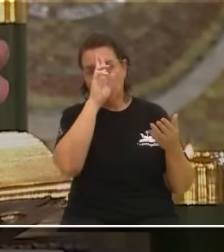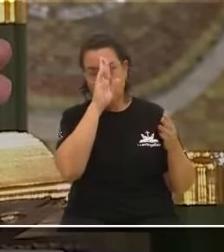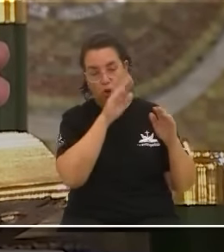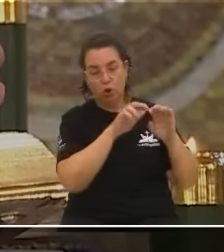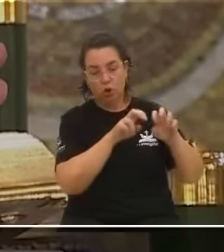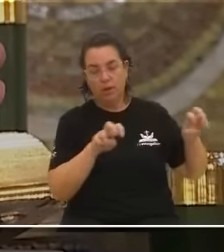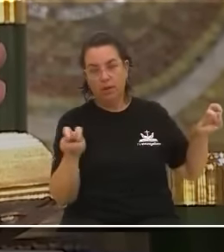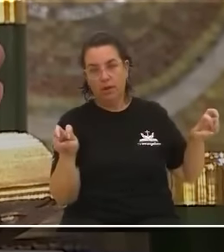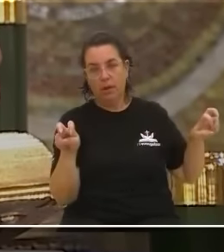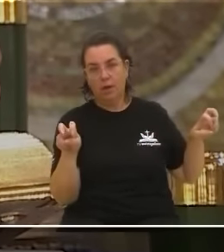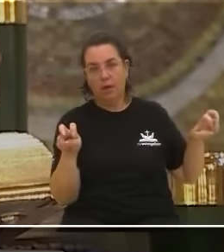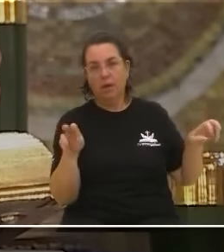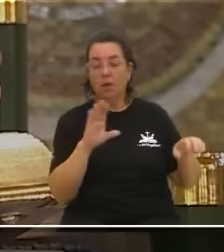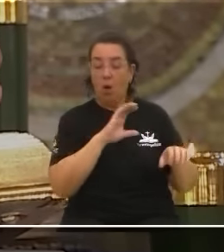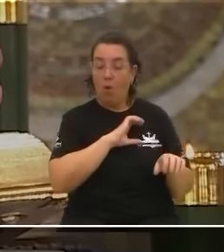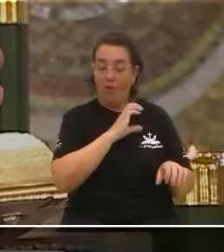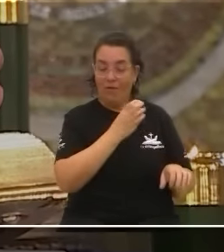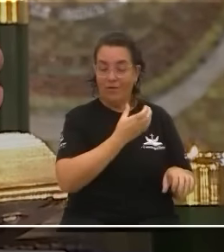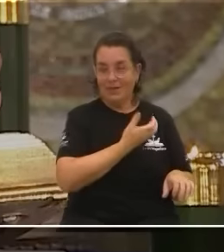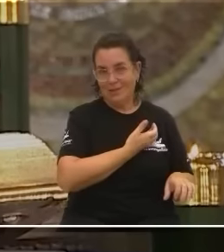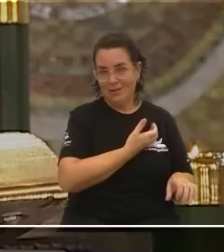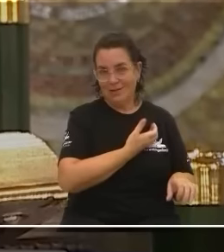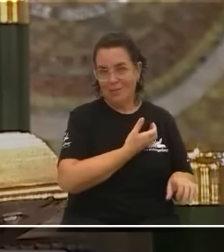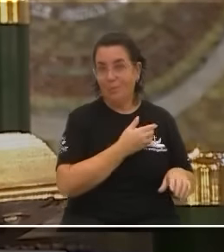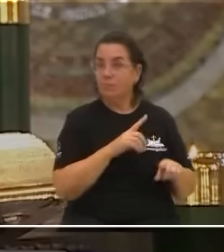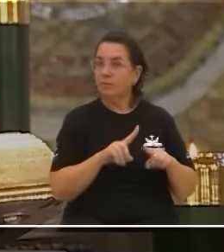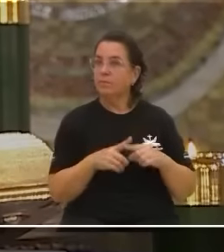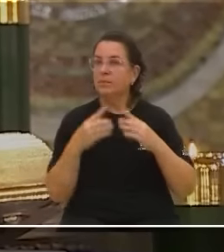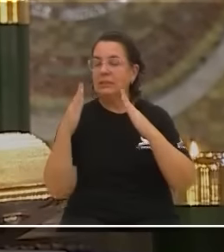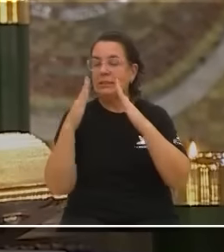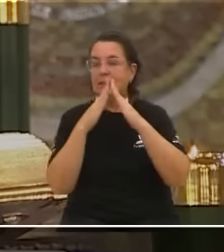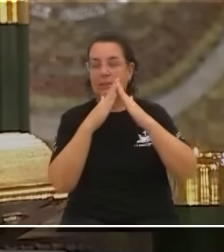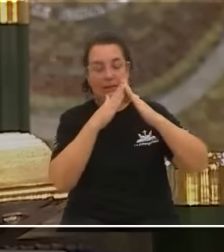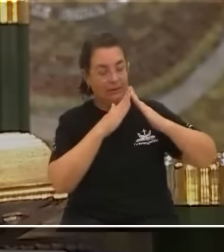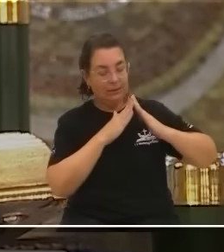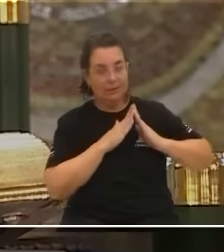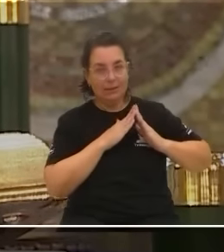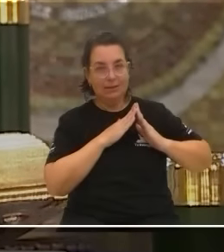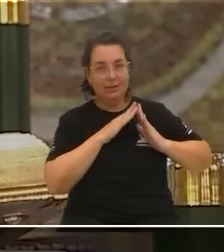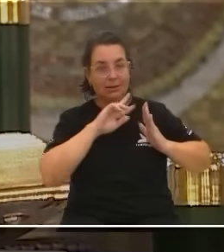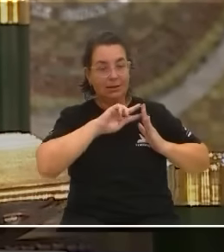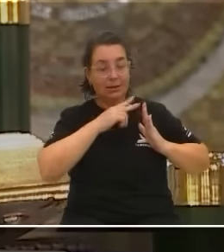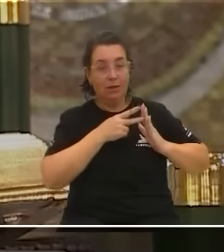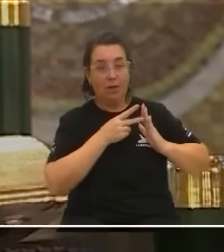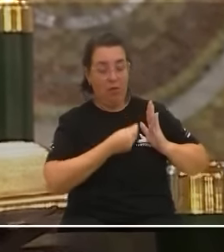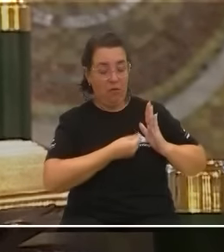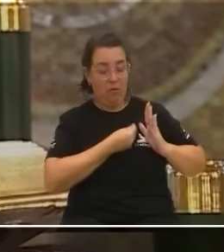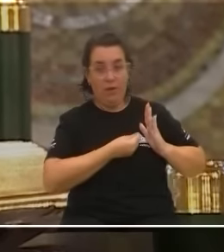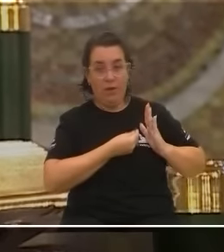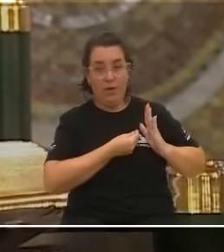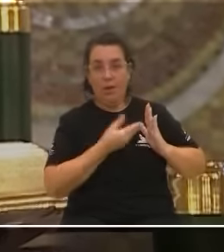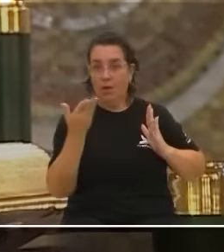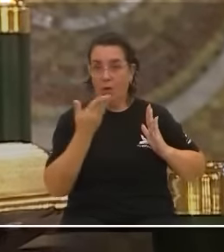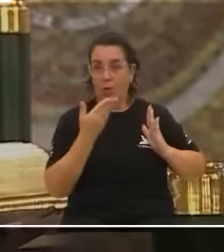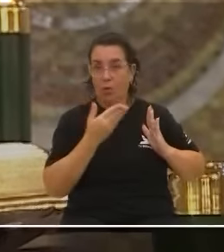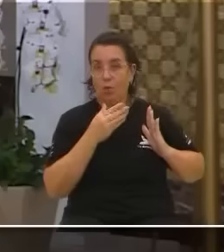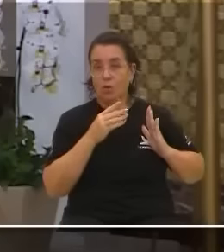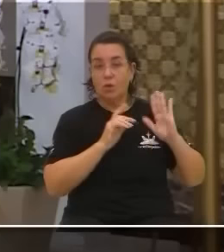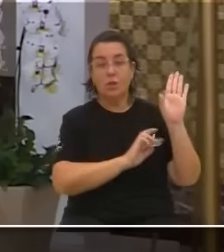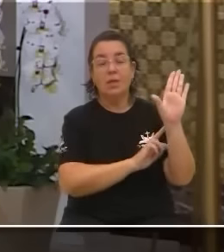para um jantar da conversão. Mas casa significava a vida. Hoje,